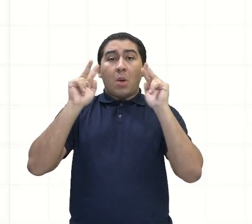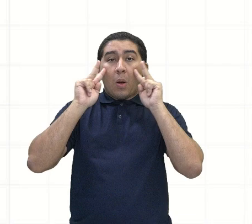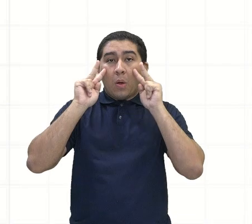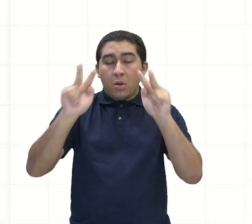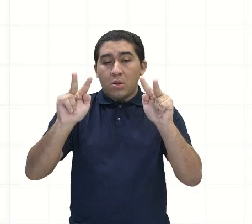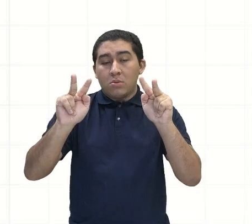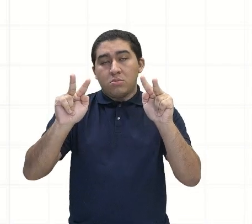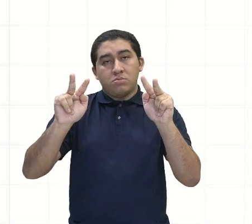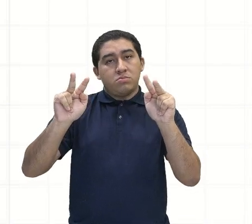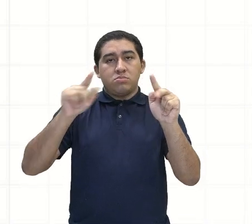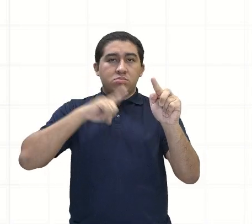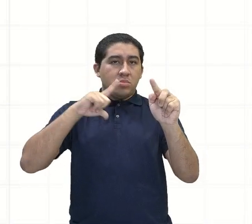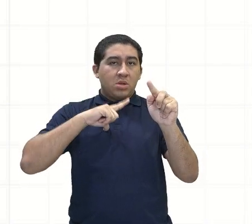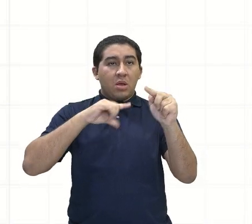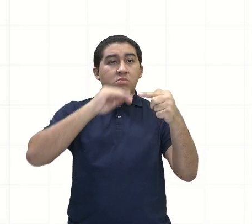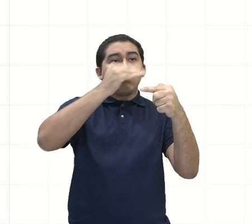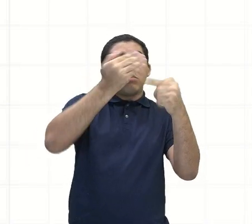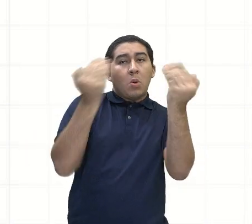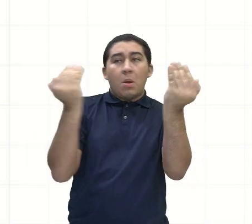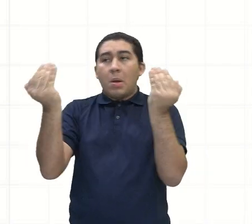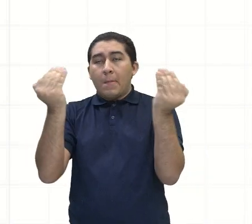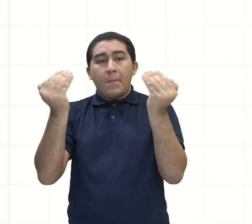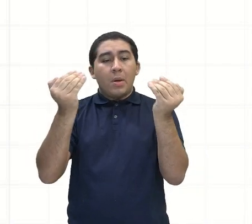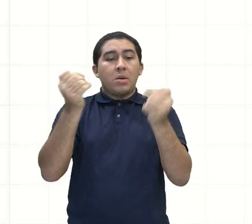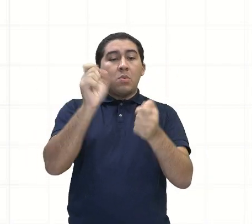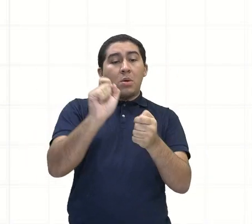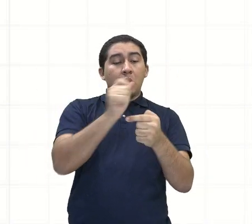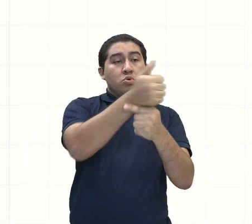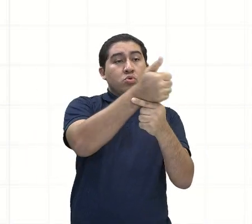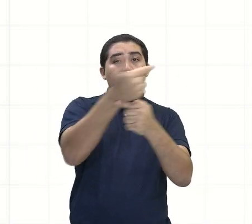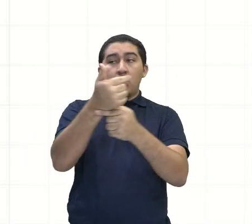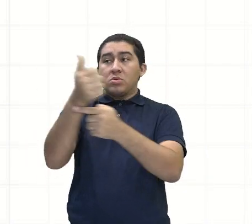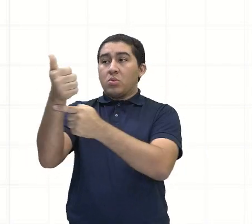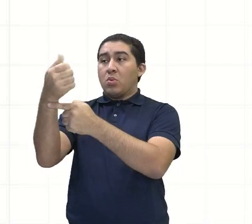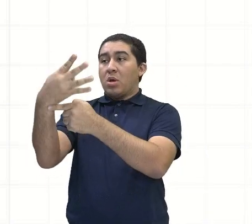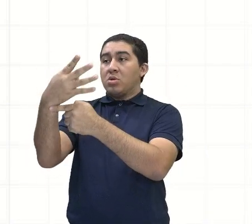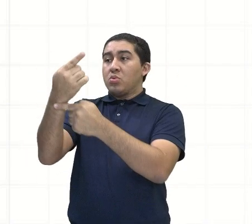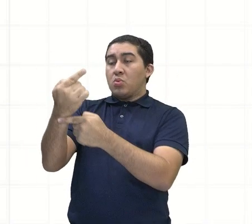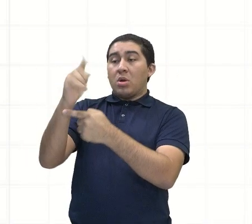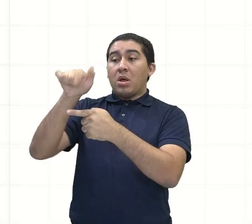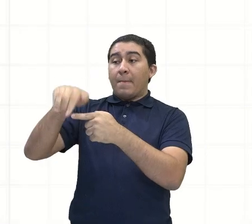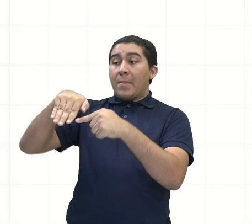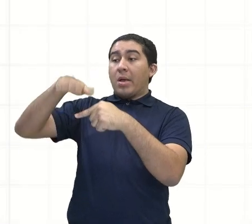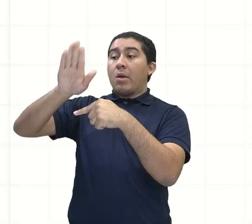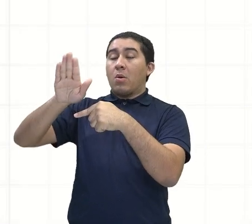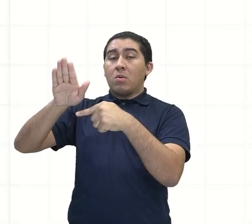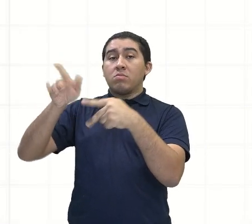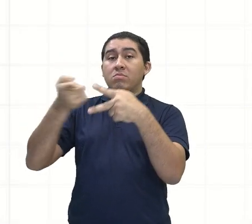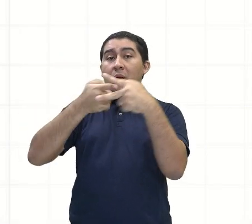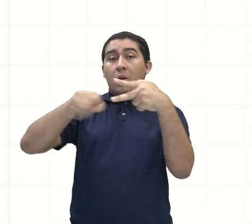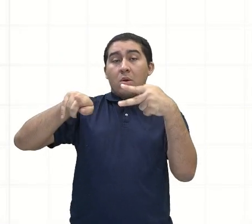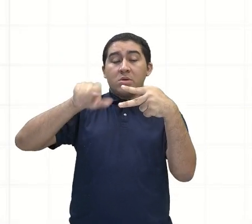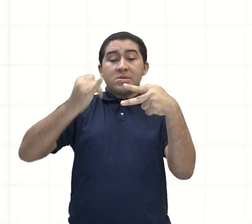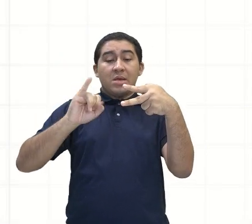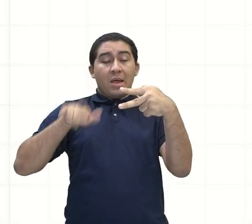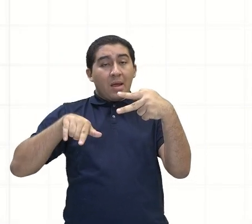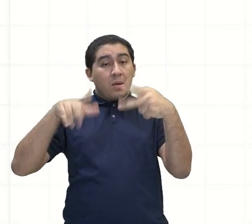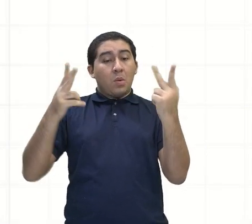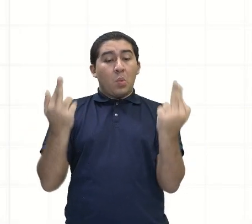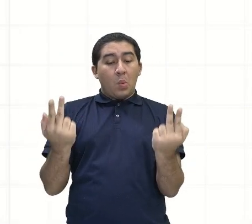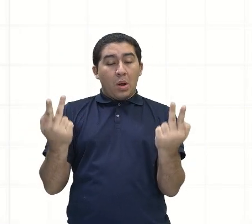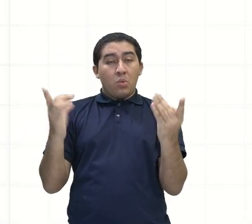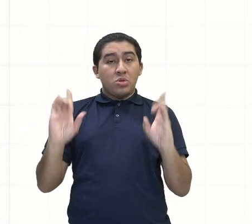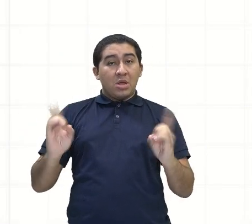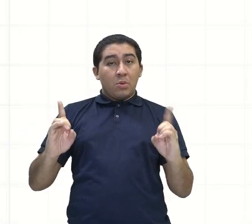cima da fração, 141. 141 é muito maior que 12. Como os denominadores são iguais, então a